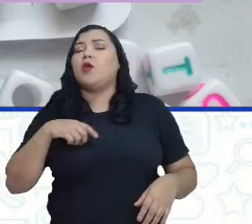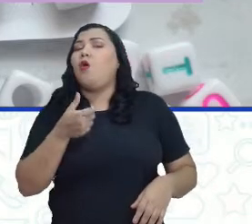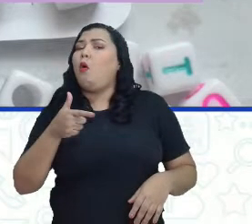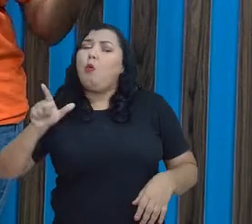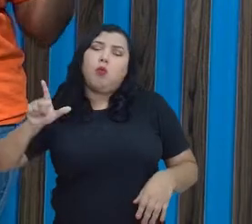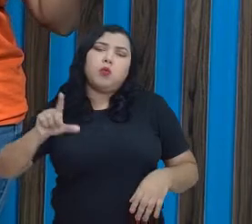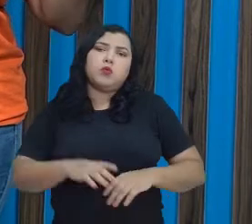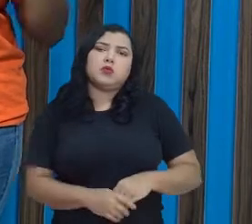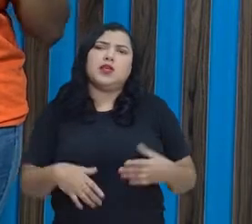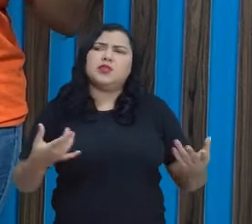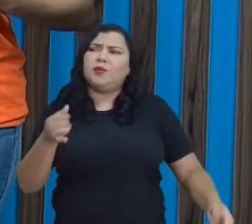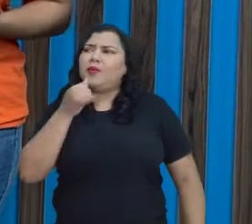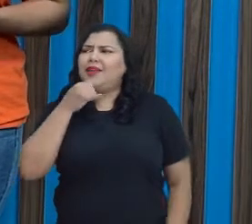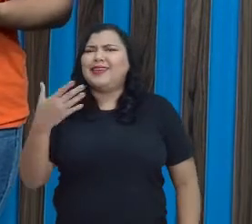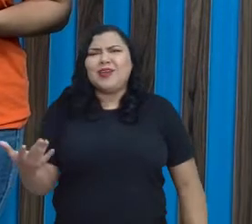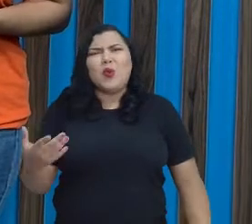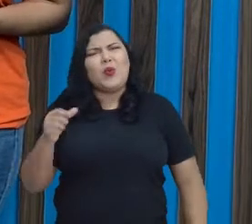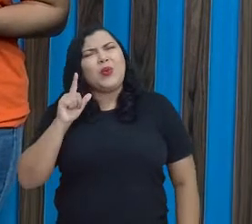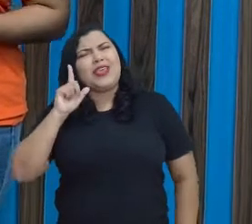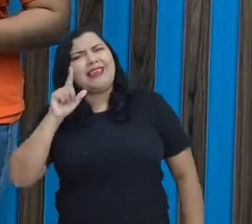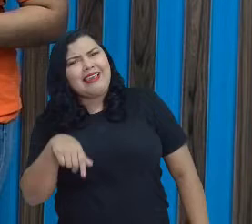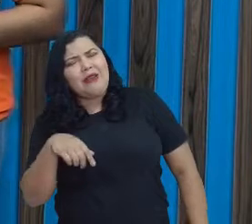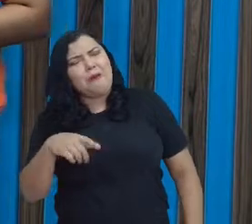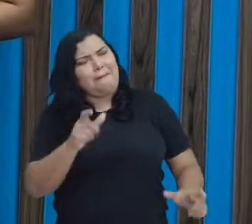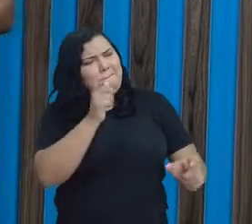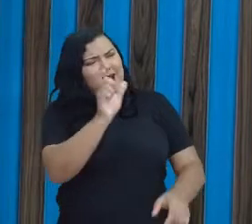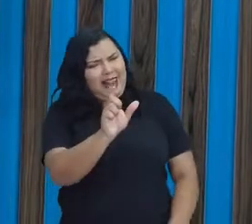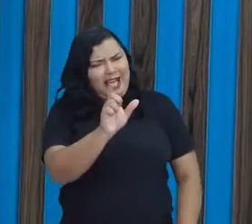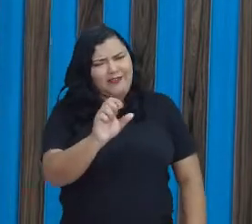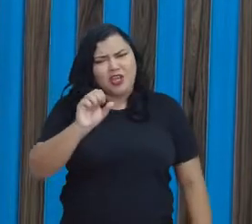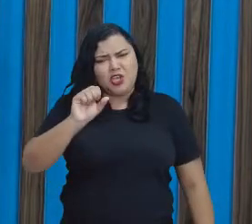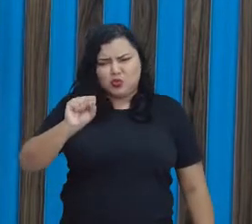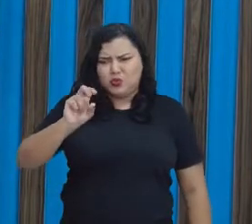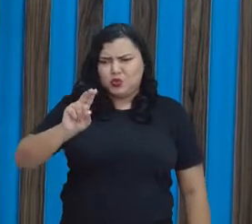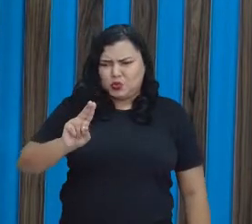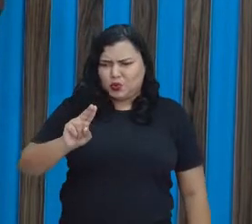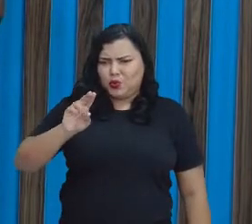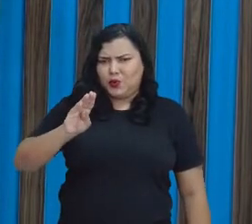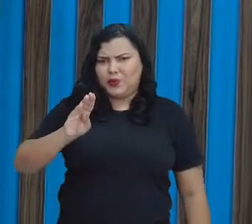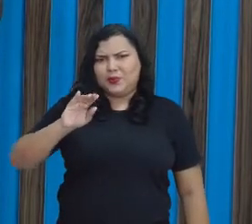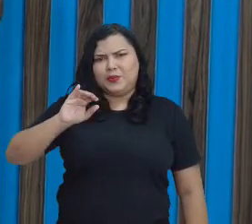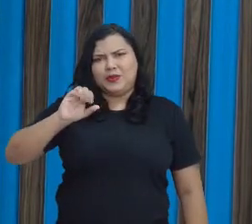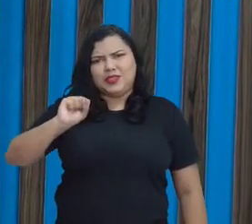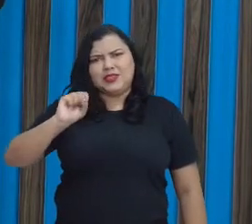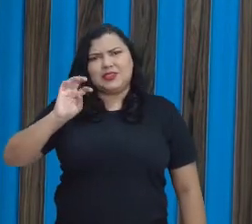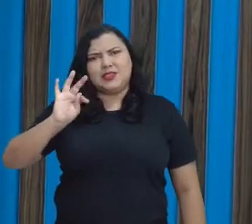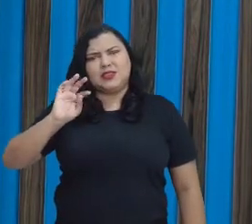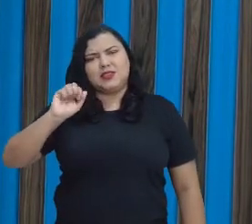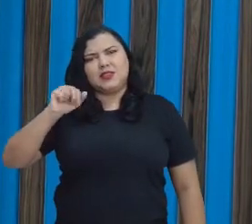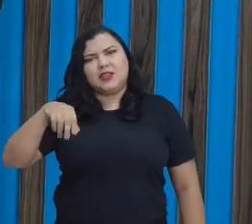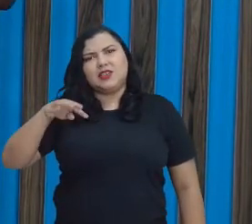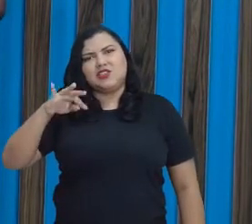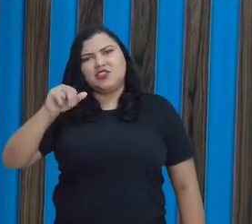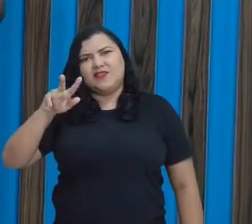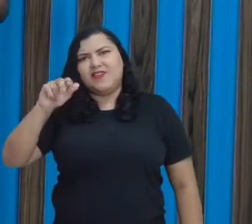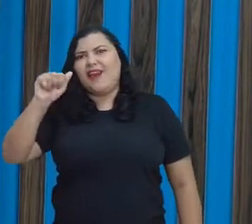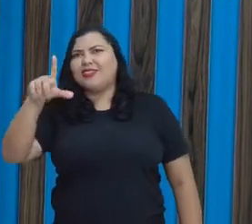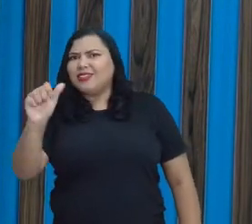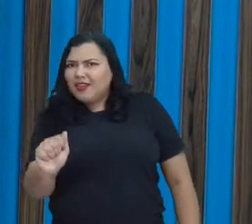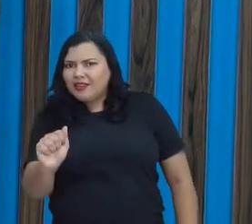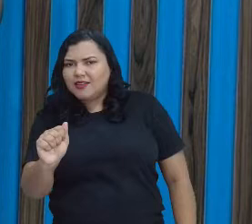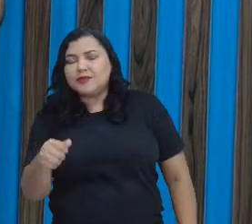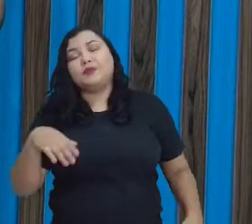Aí vocês, mas Camille, que raios é uma palavra substantivada? Então, lembra que a gente já viu artigo? Se não comigo, vocês já viram isso em algum